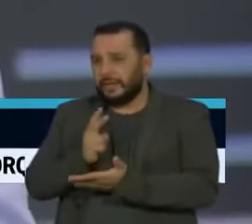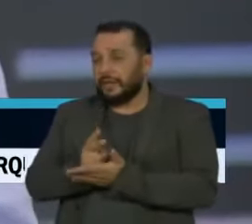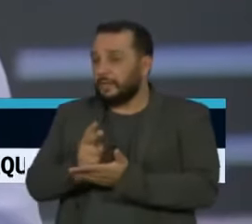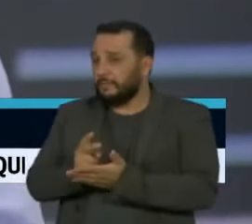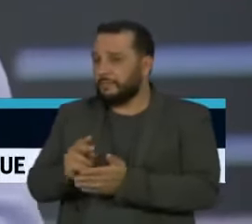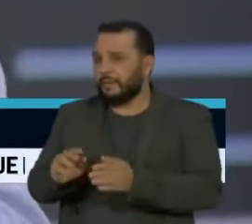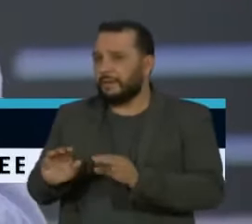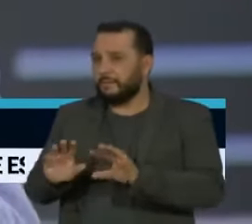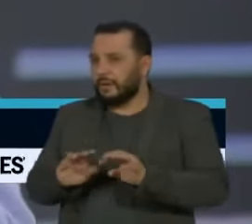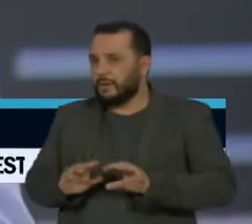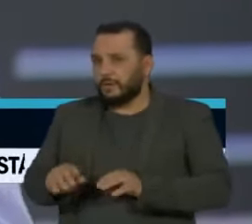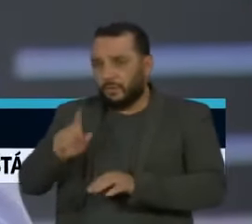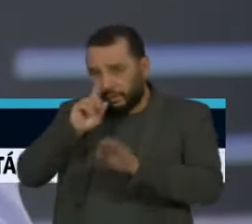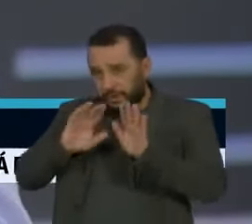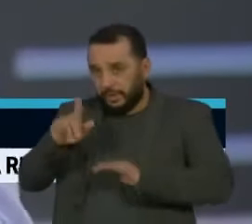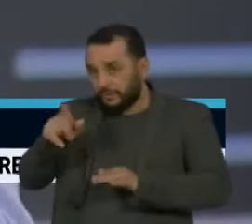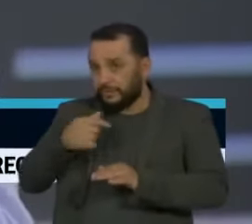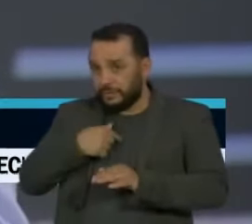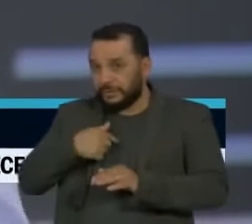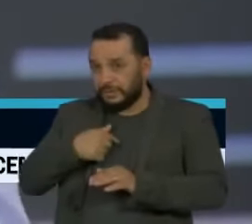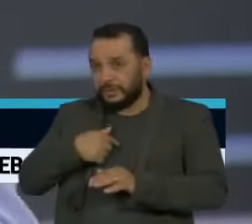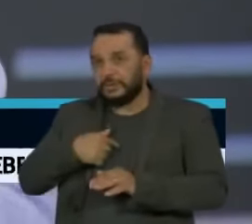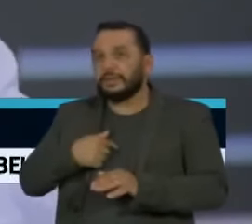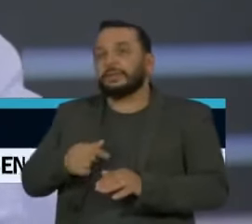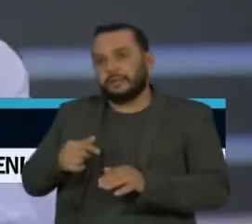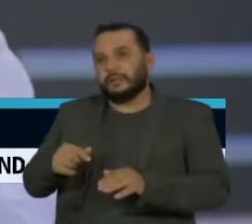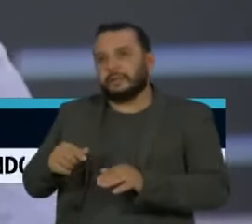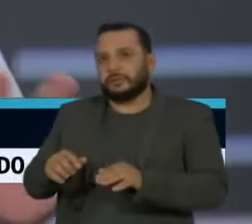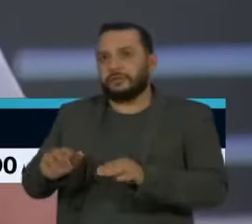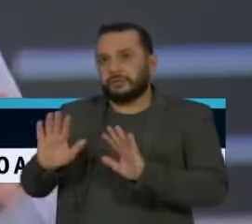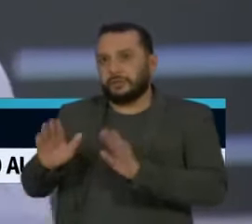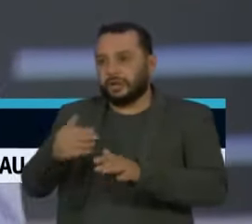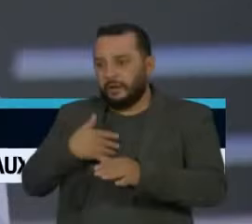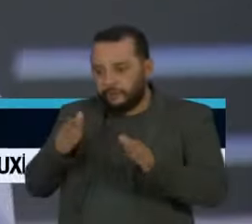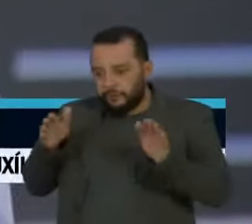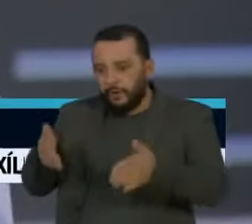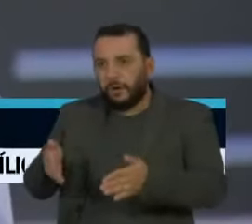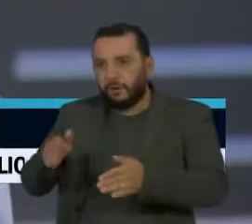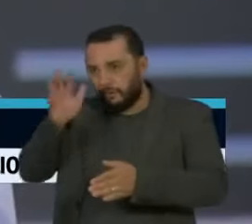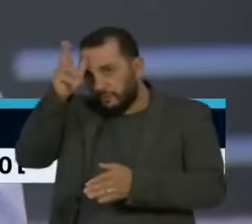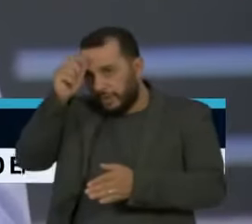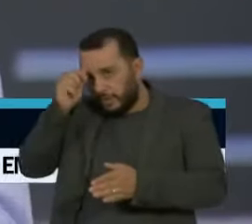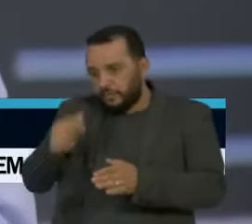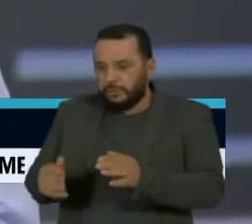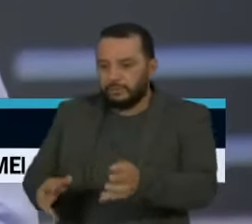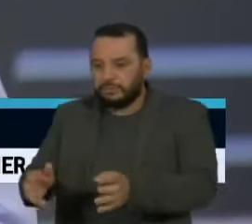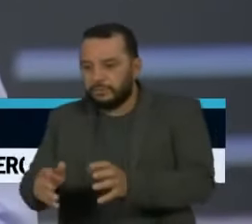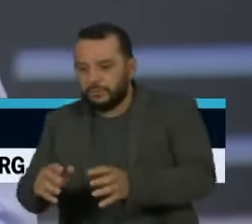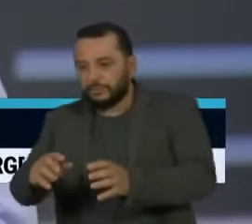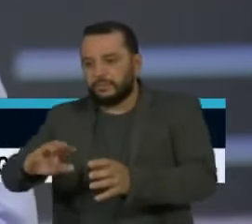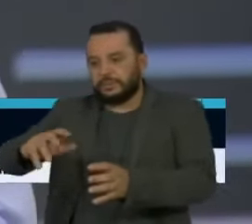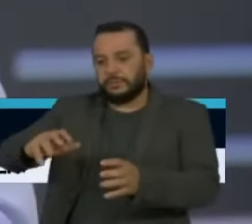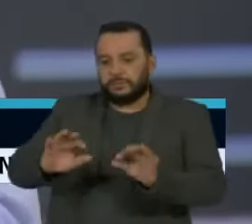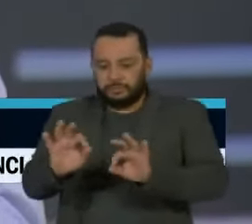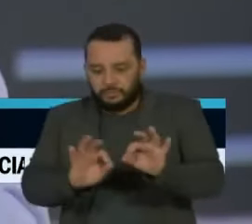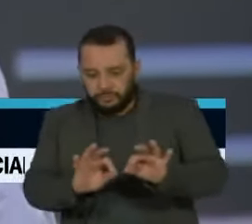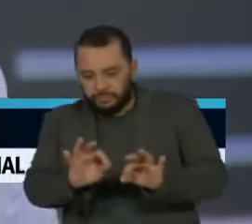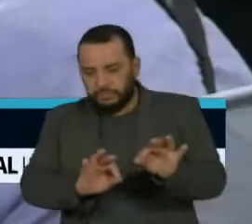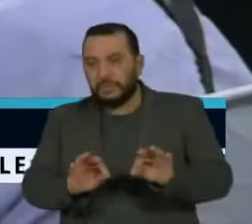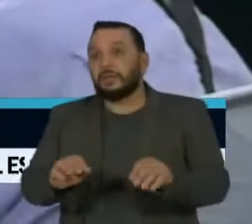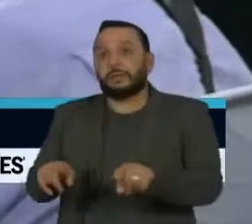cuidado. A dona de casa que vai cuidar do frango não deve cuidar de mais nada antes de lavar a mão. Mas não é por causa